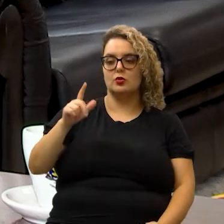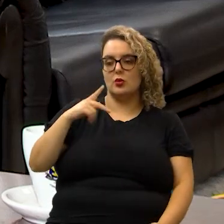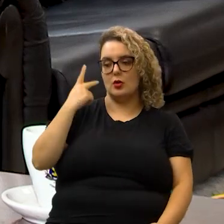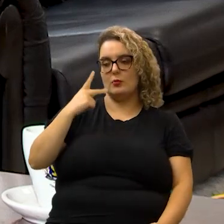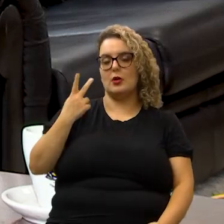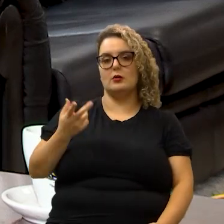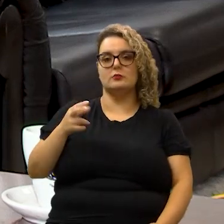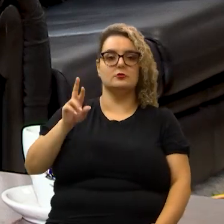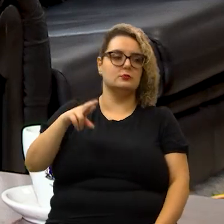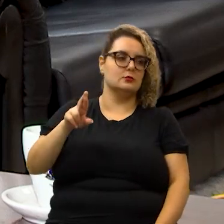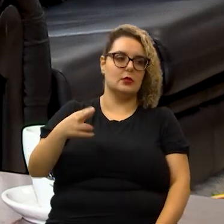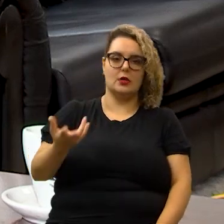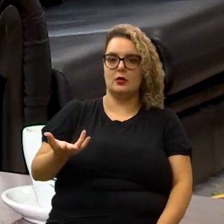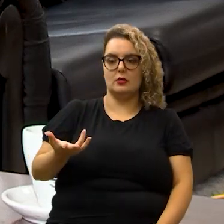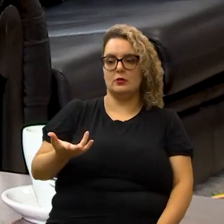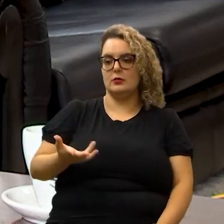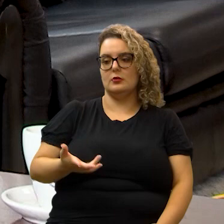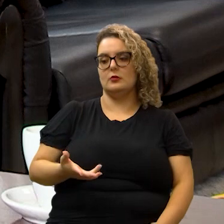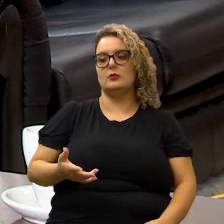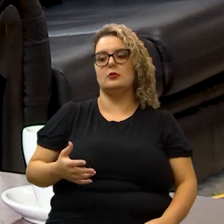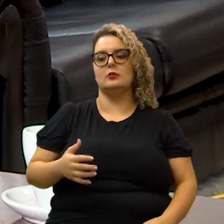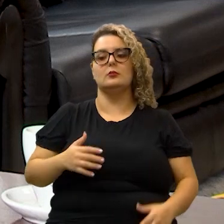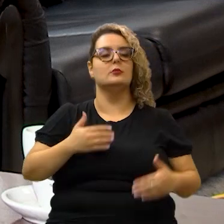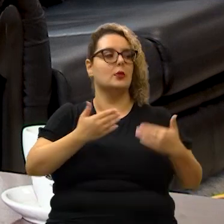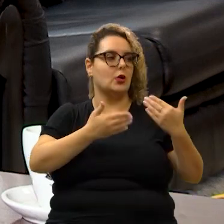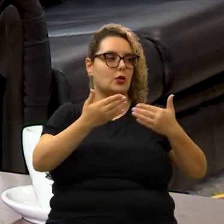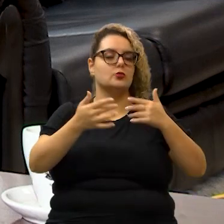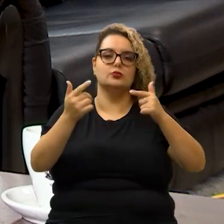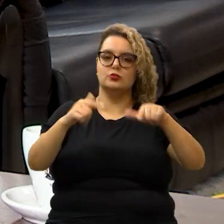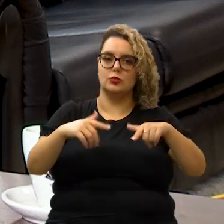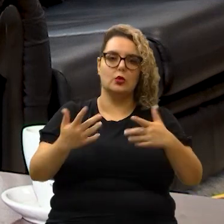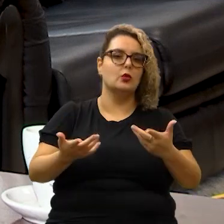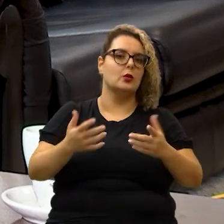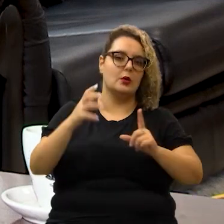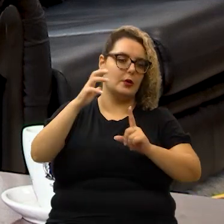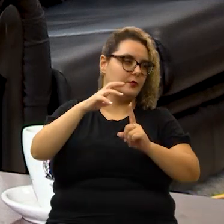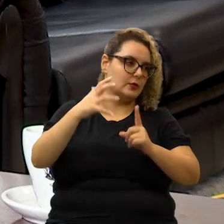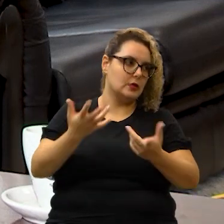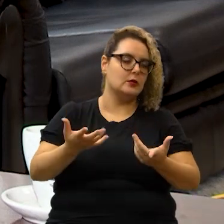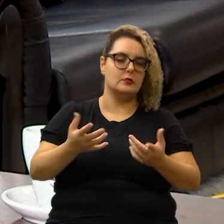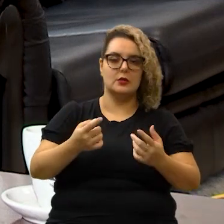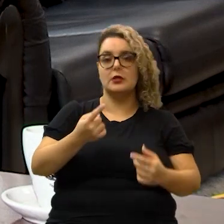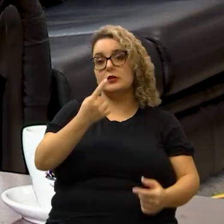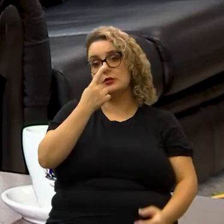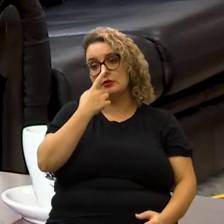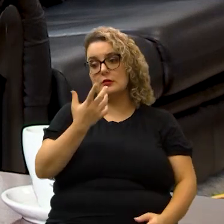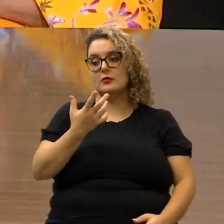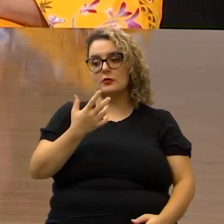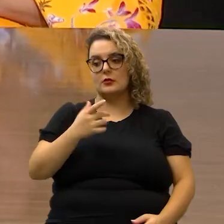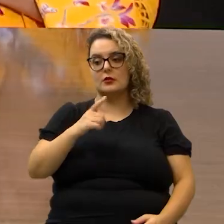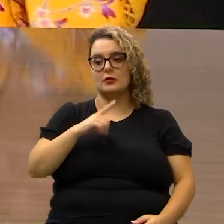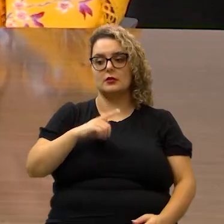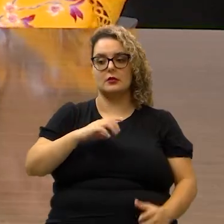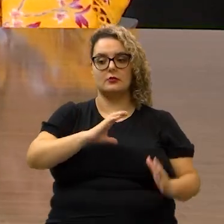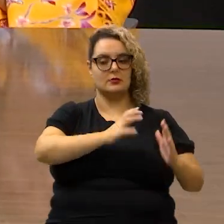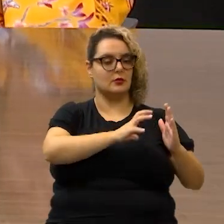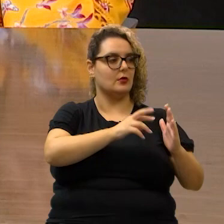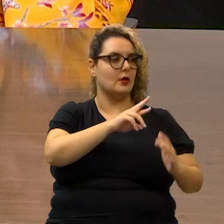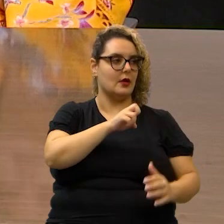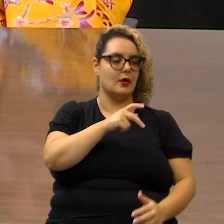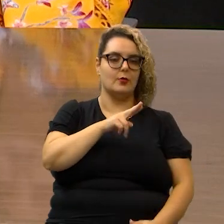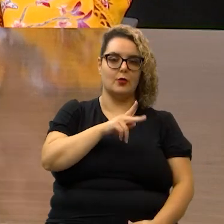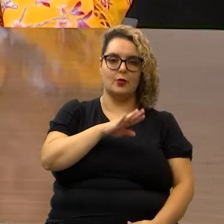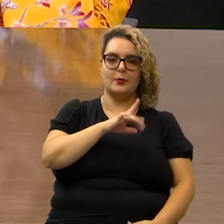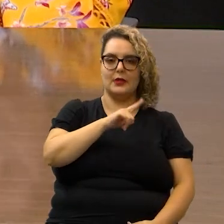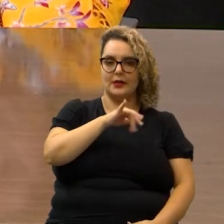razão das circunstâncias locais, né? Sim. E da afinidade que eu tenho com os republicanos. Tá certo. E na última